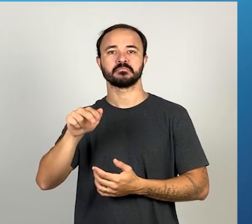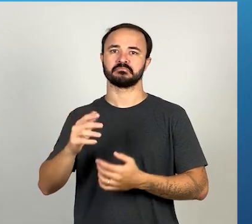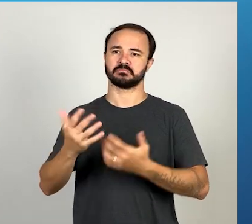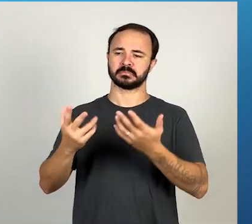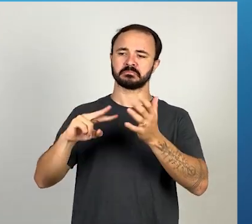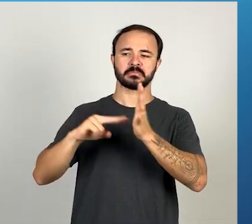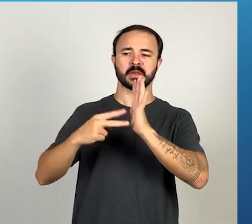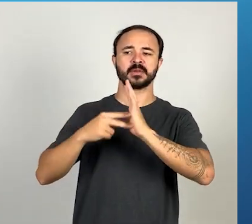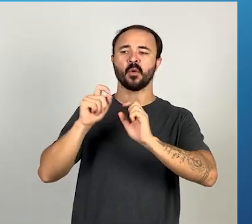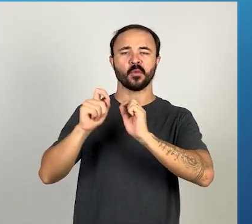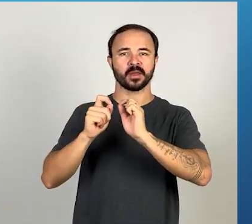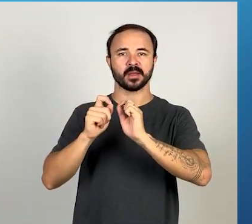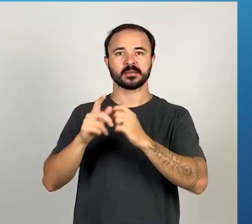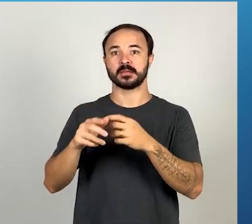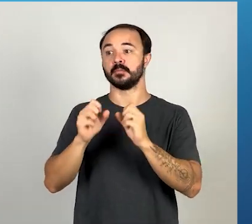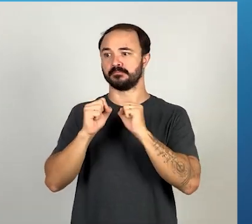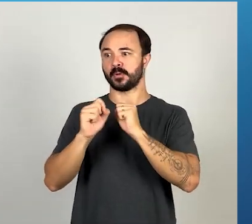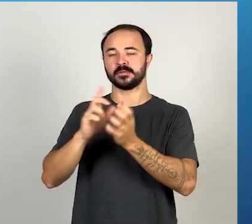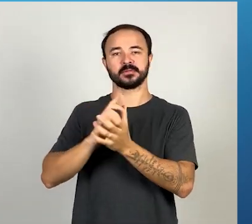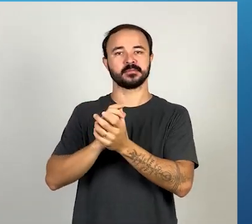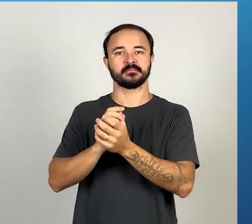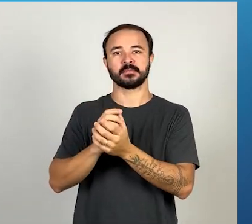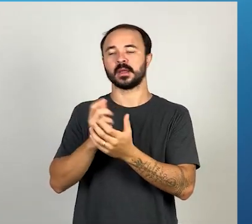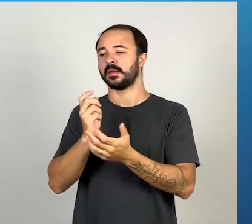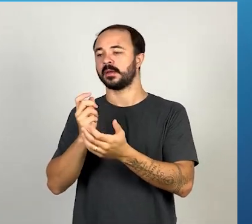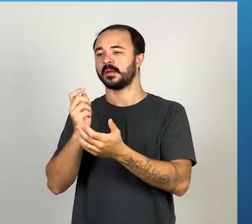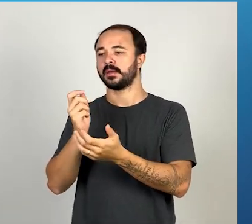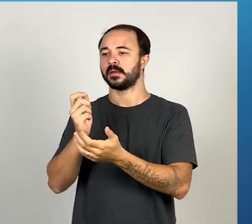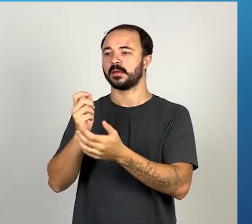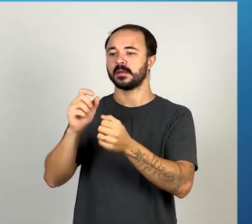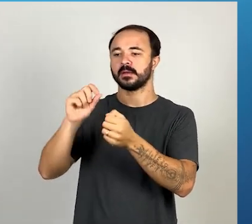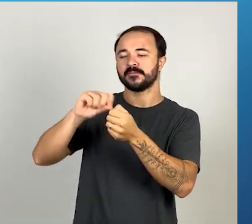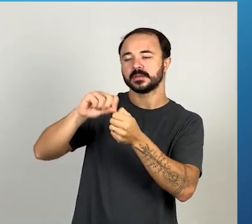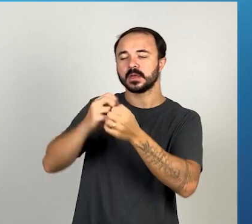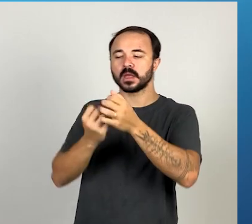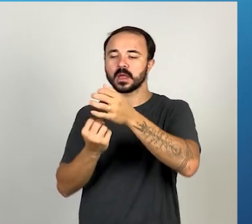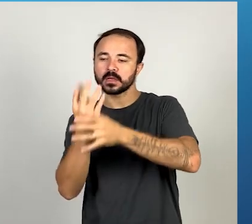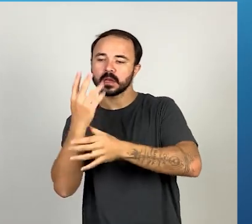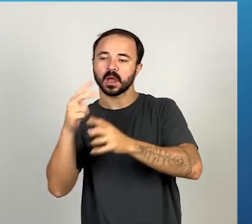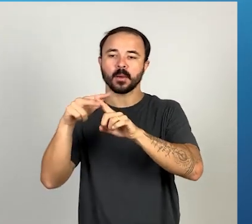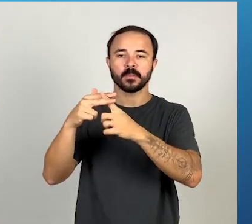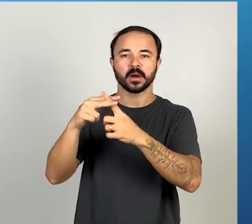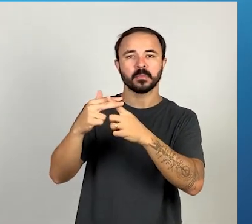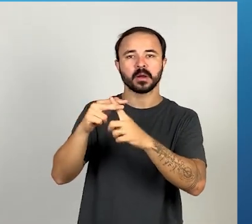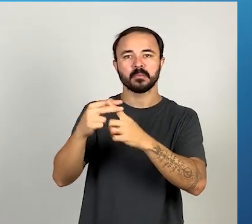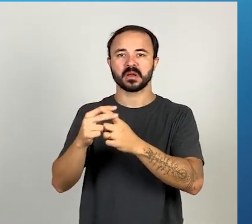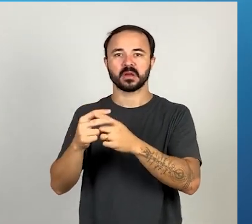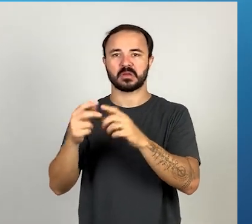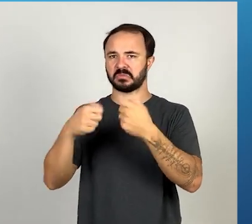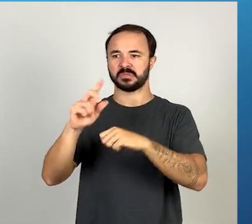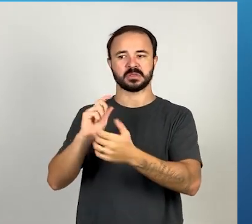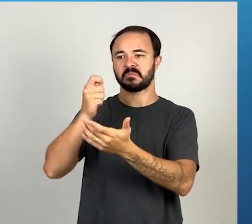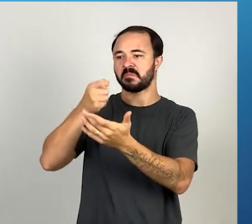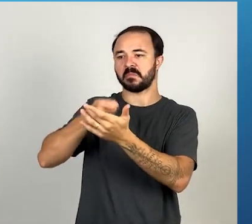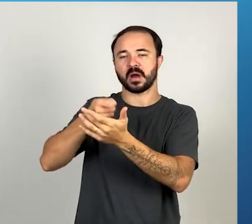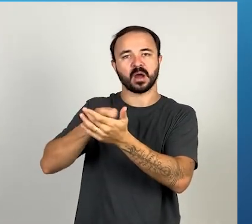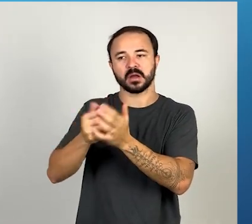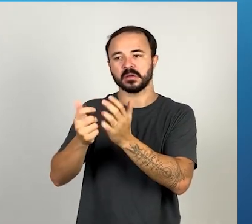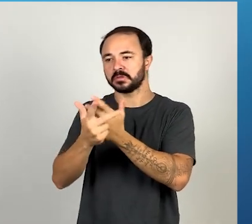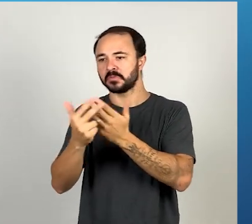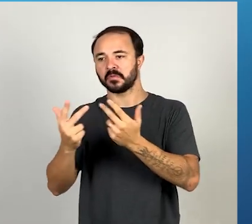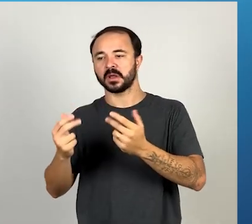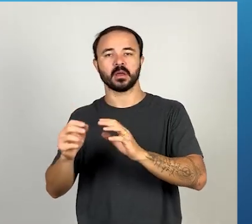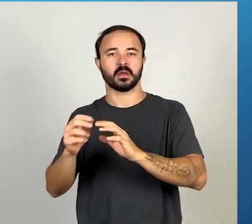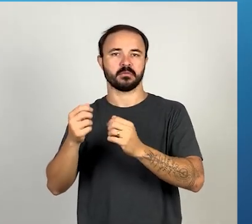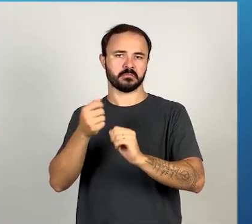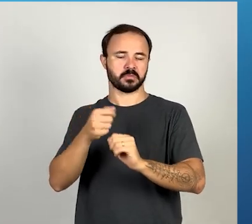ser montado e também vendido sem precisar pagar royalties. Ou seja, é um circuito aberto, você pode modificar,